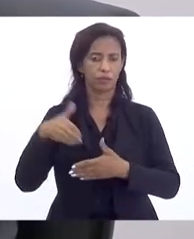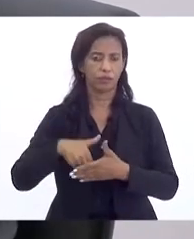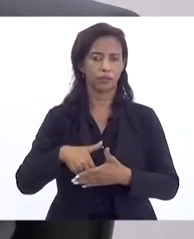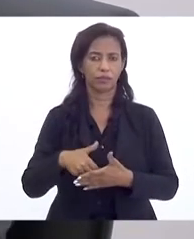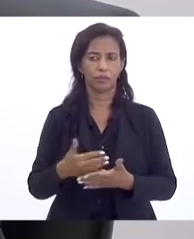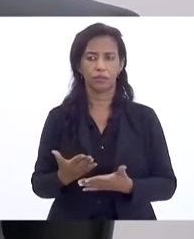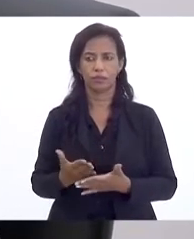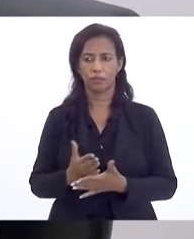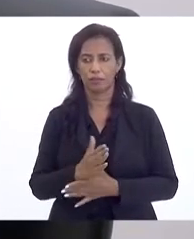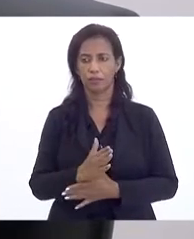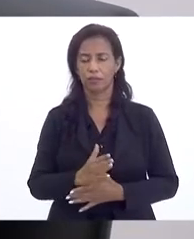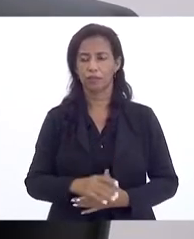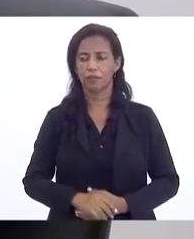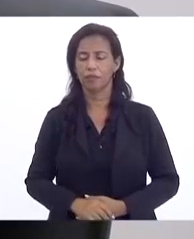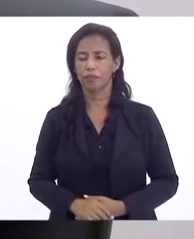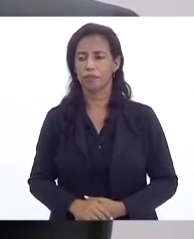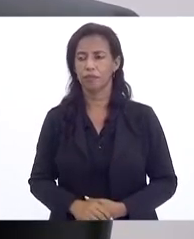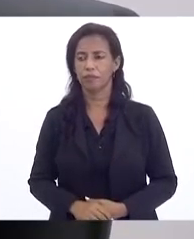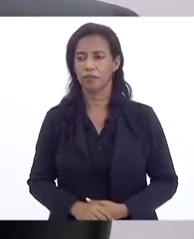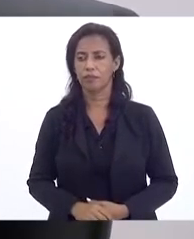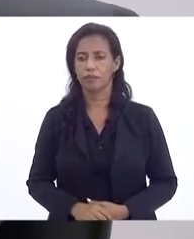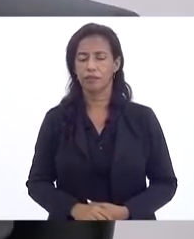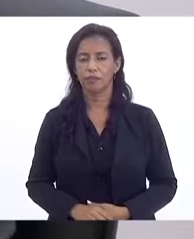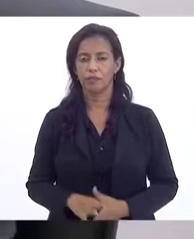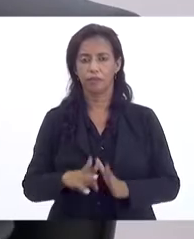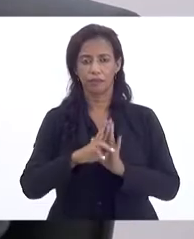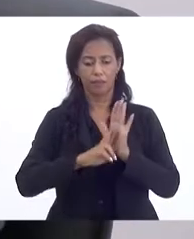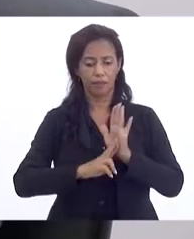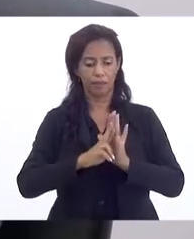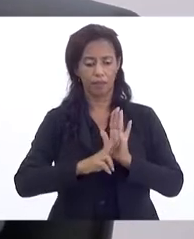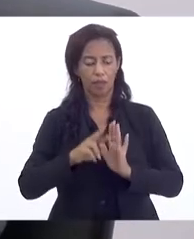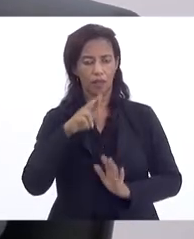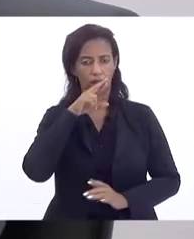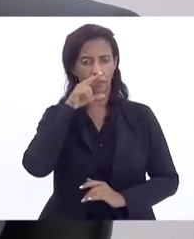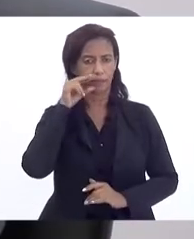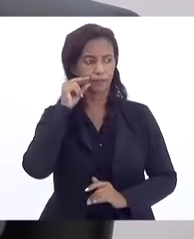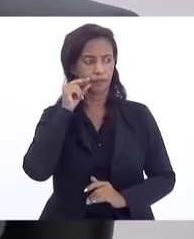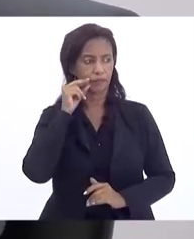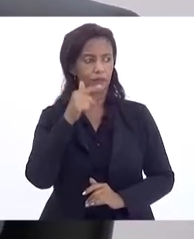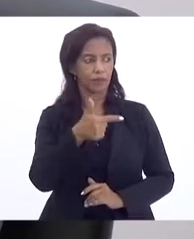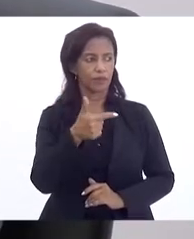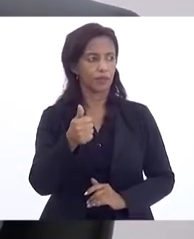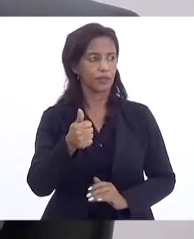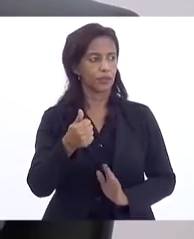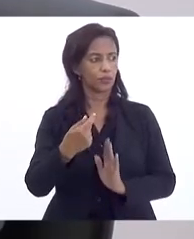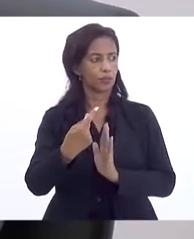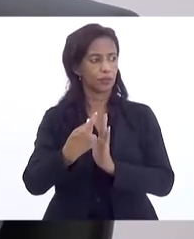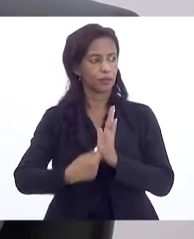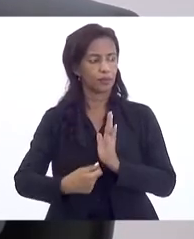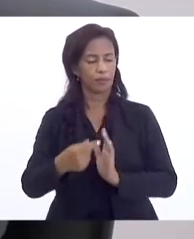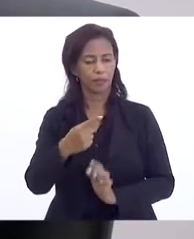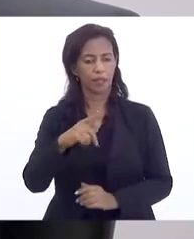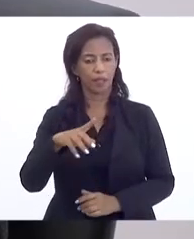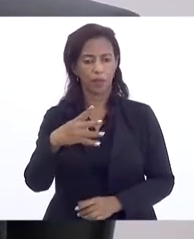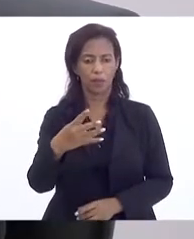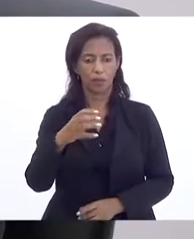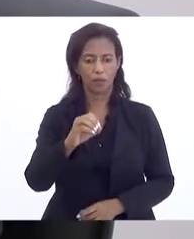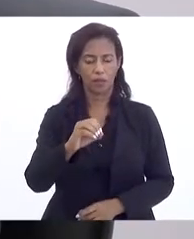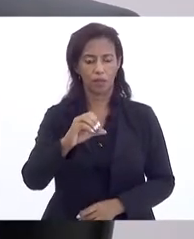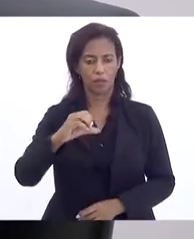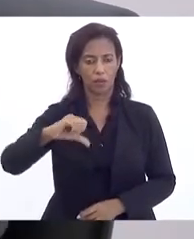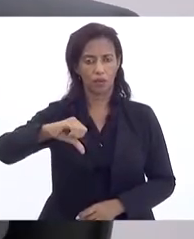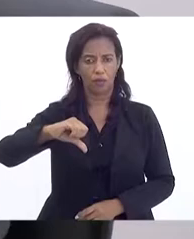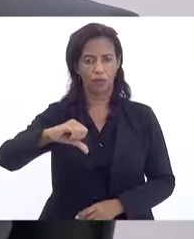votação, aprovado. Relator, deputado Rosenberg Reis, 21 da pauta. Projeto de lei